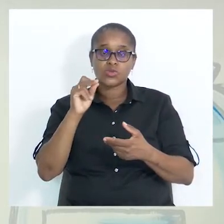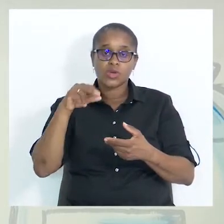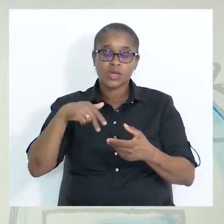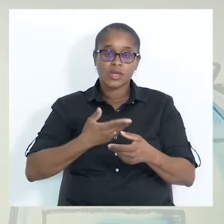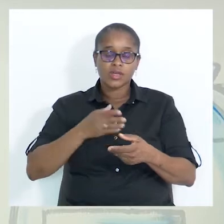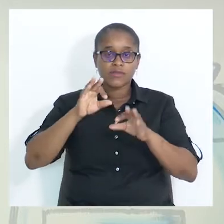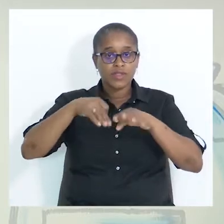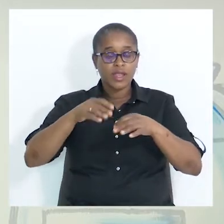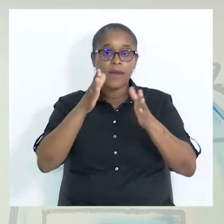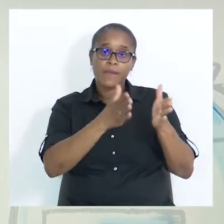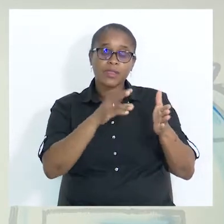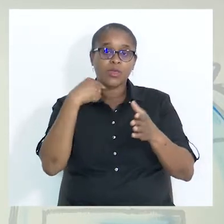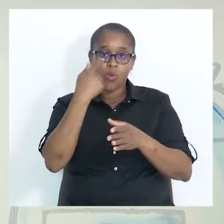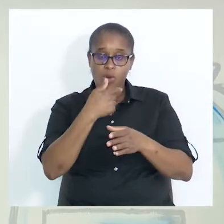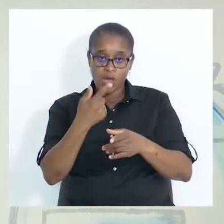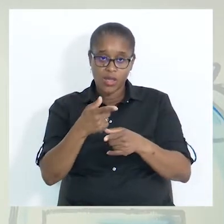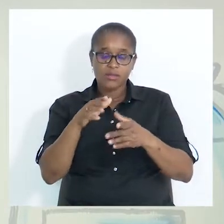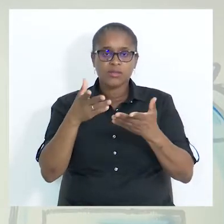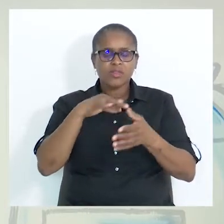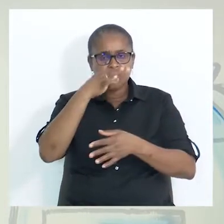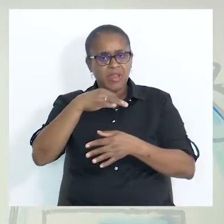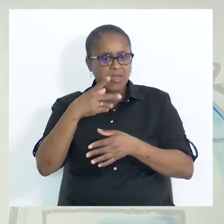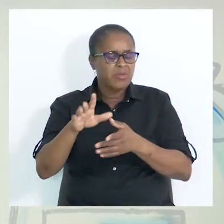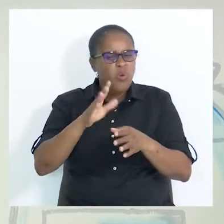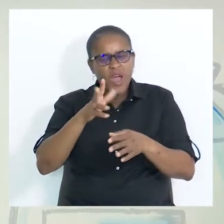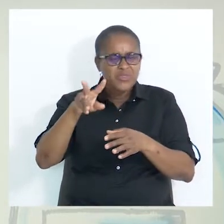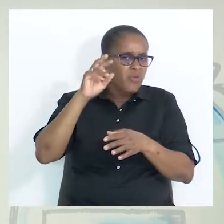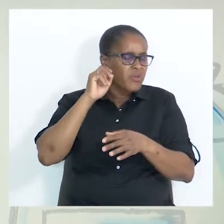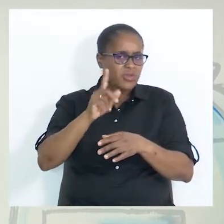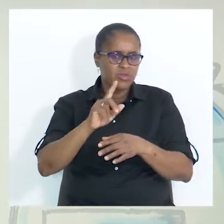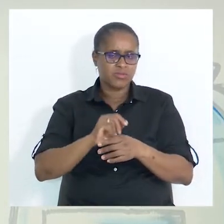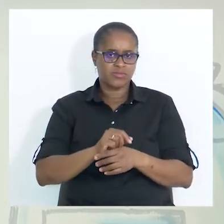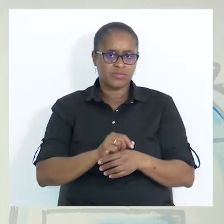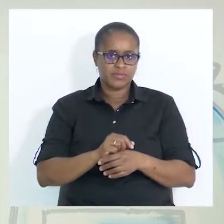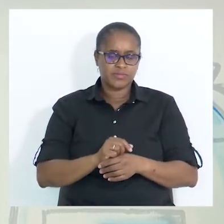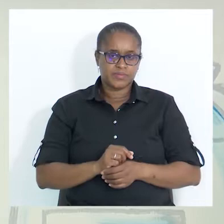oral. Então, na linha do falar, tu quase que não vais ouvir o R.